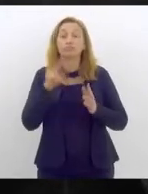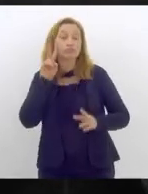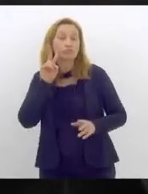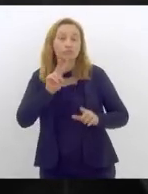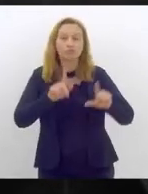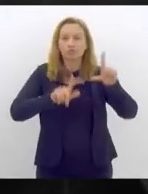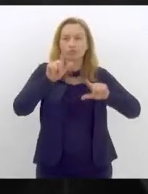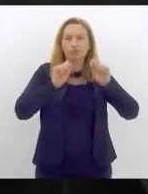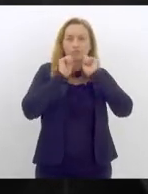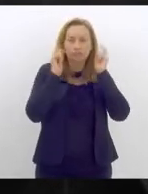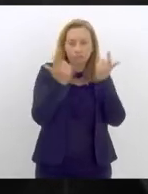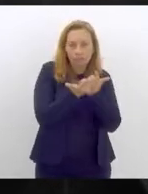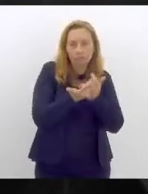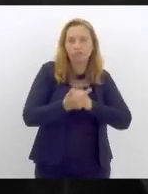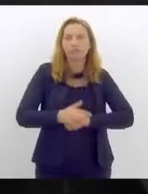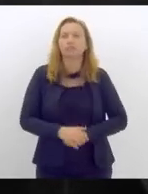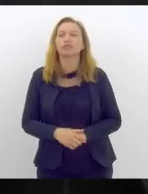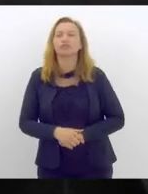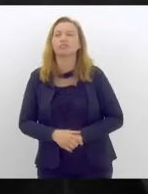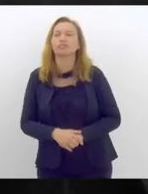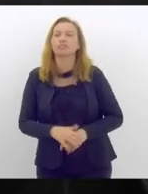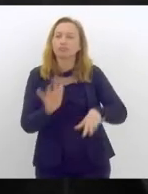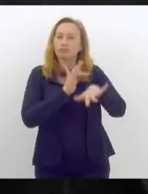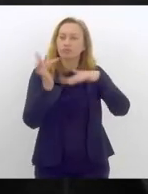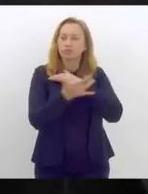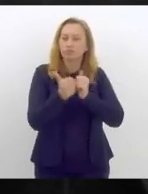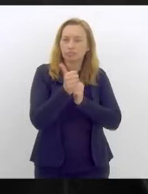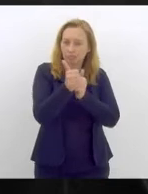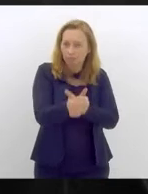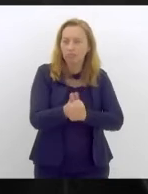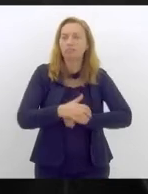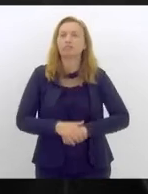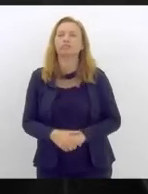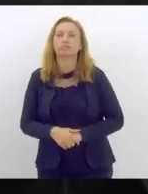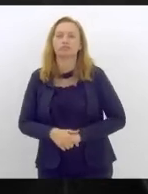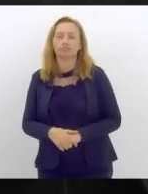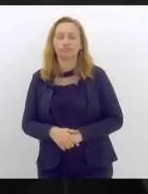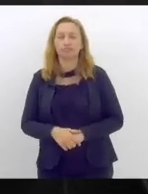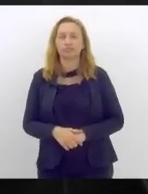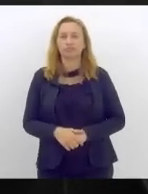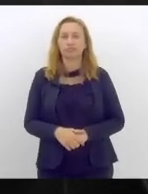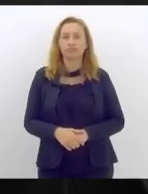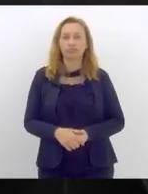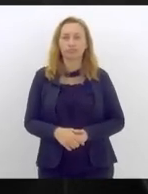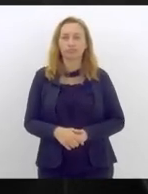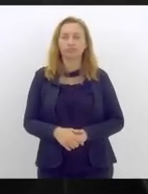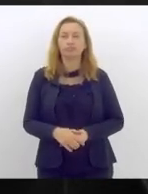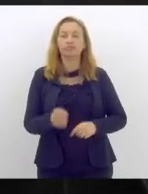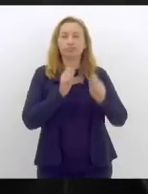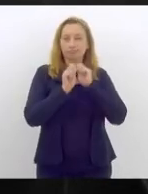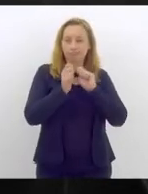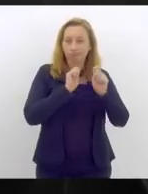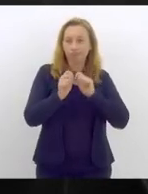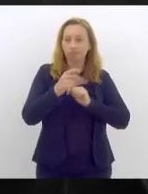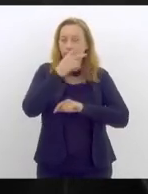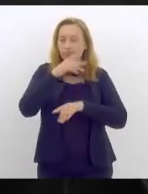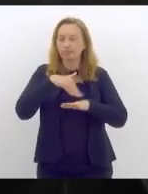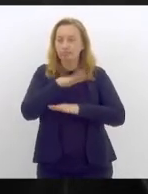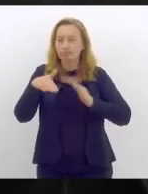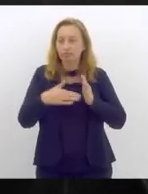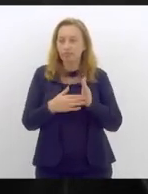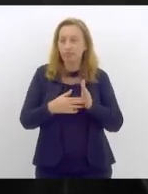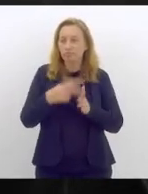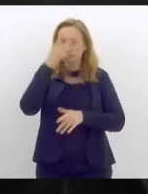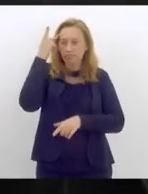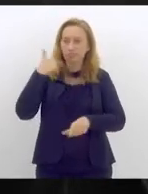e cidadães que nos assistem pela TV alerj nos seguem pelas redes sociais imprensa e trabalhadoras e